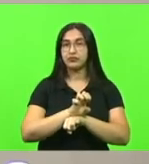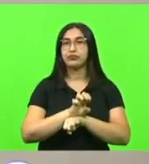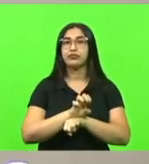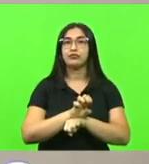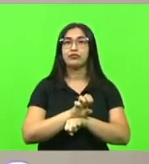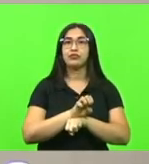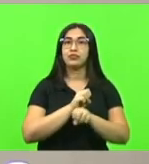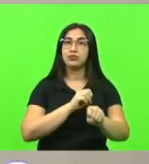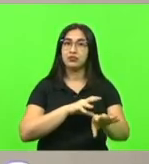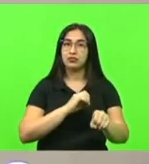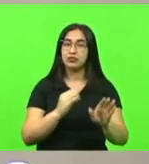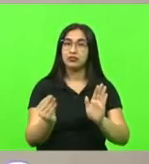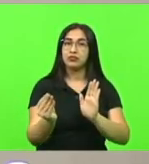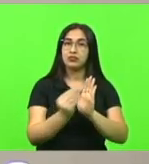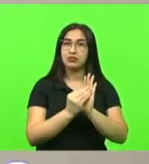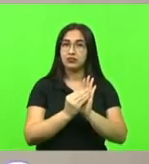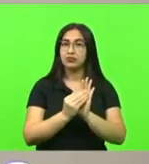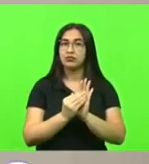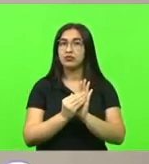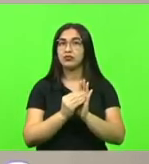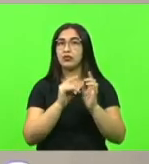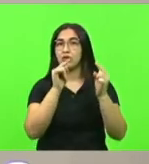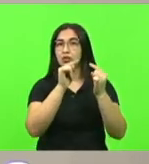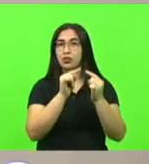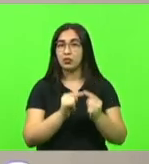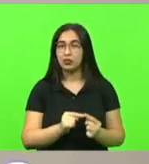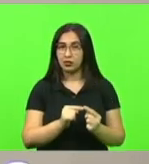de incluir a previsão da educação domiciliar.